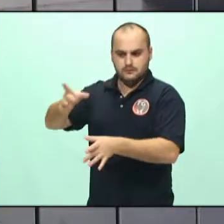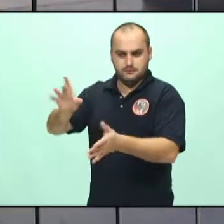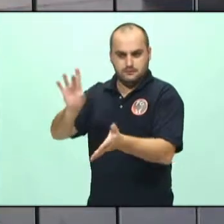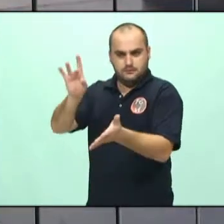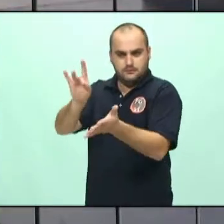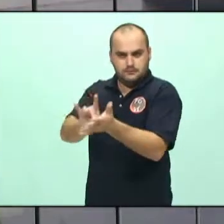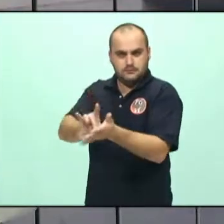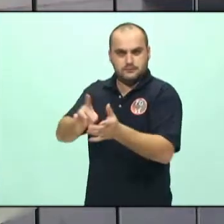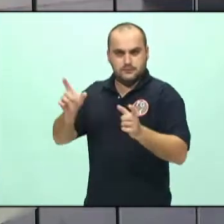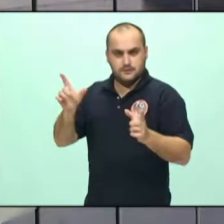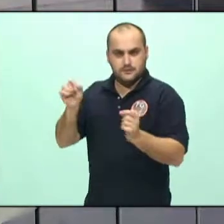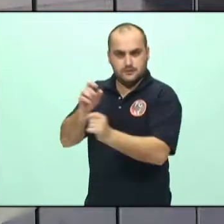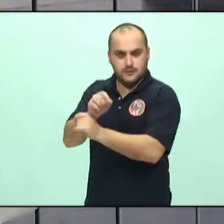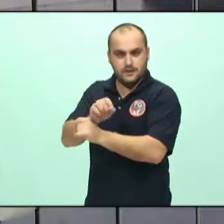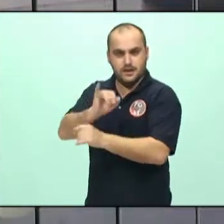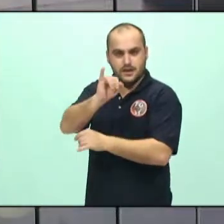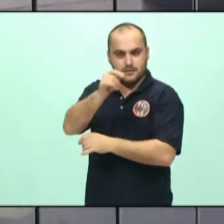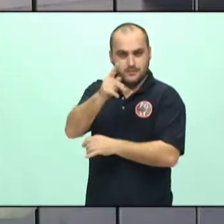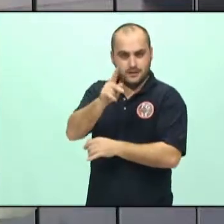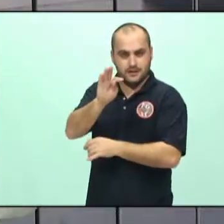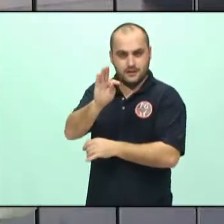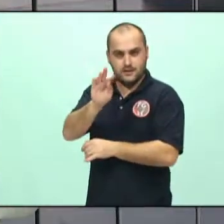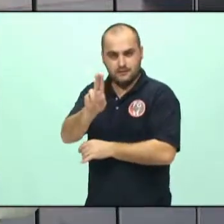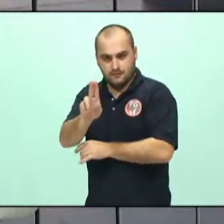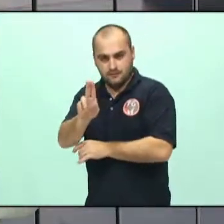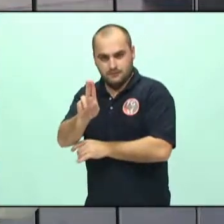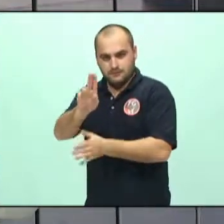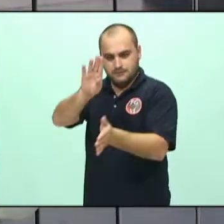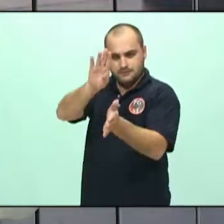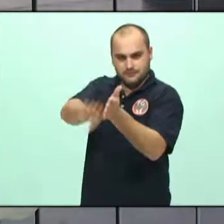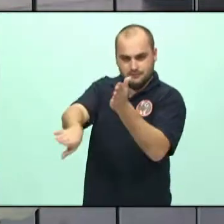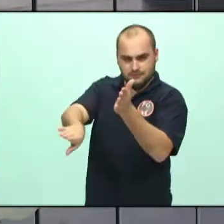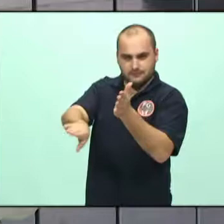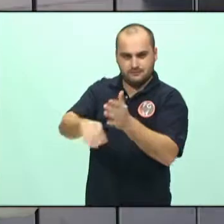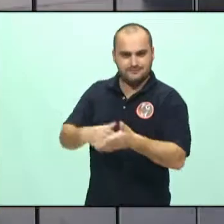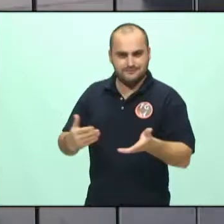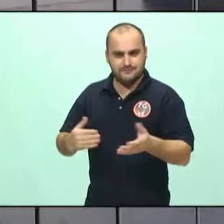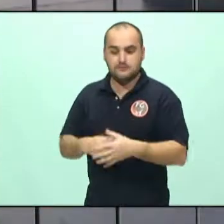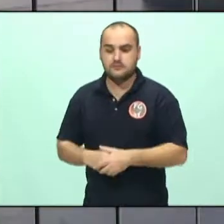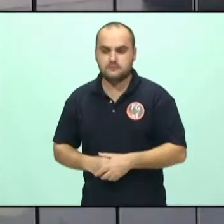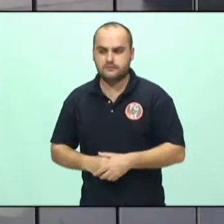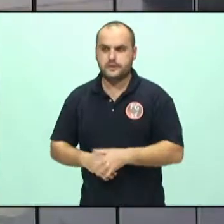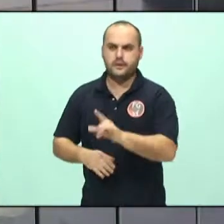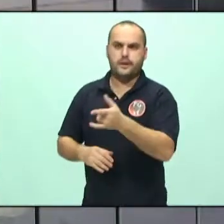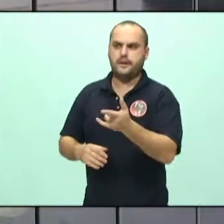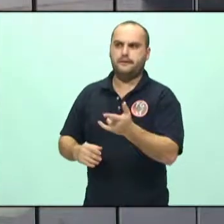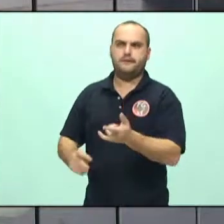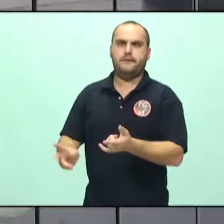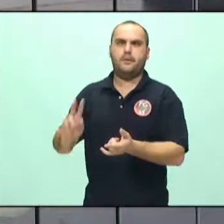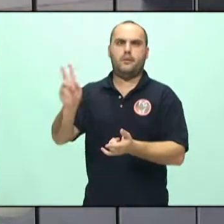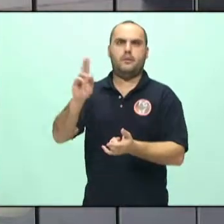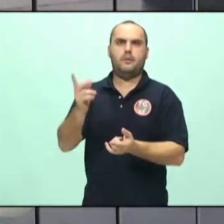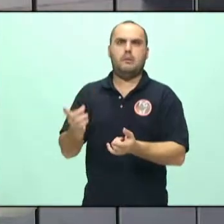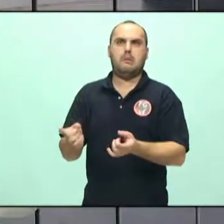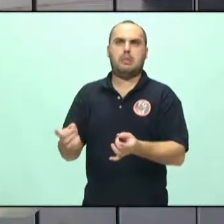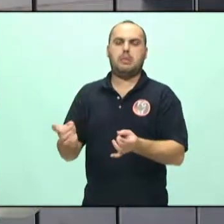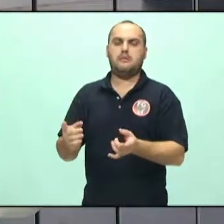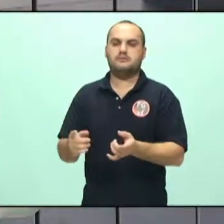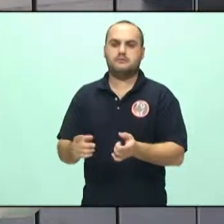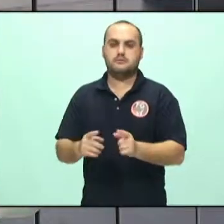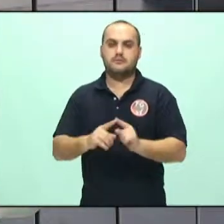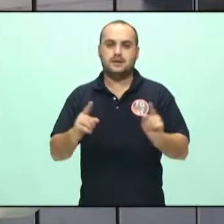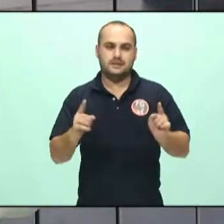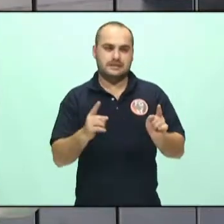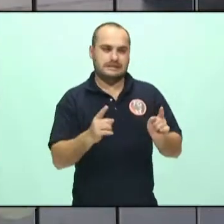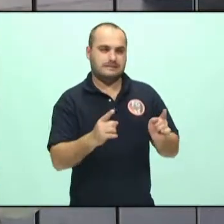ficassem isentas do IPTU. Não é muita coisa, né? Porque para você custear um tratamento de câncer requer muito